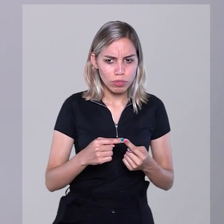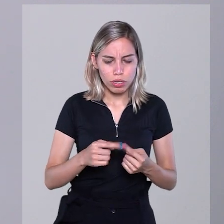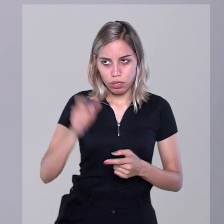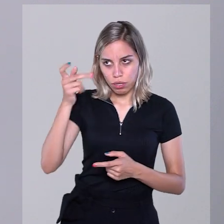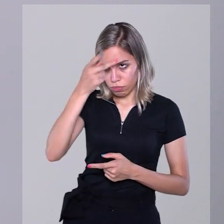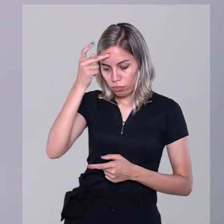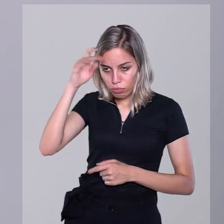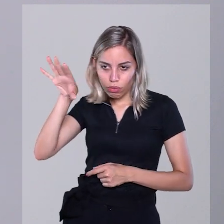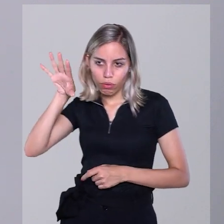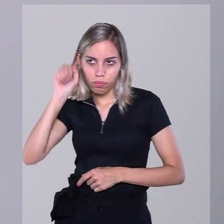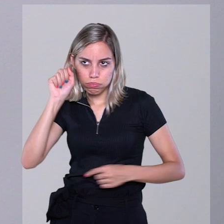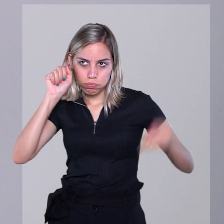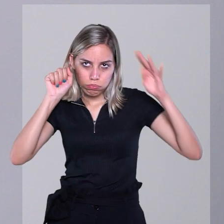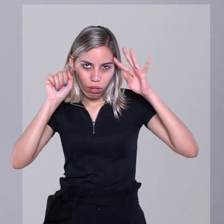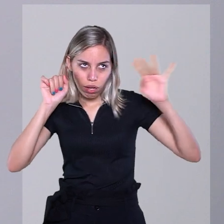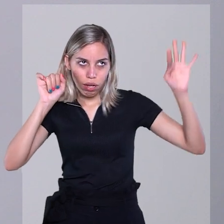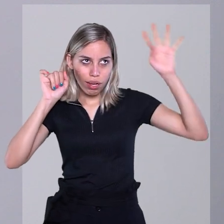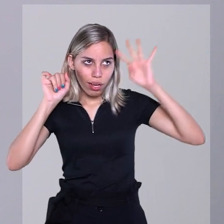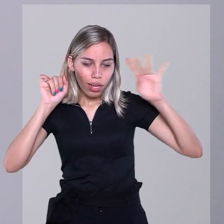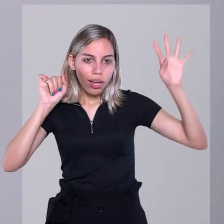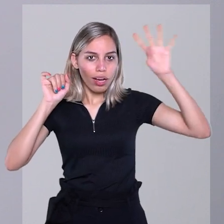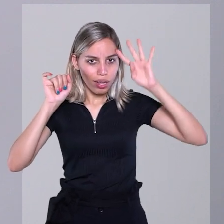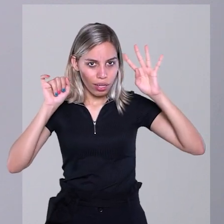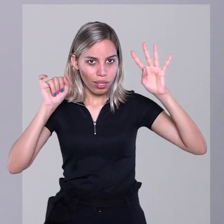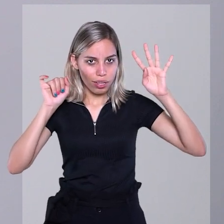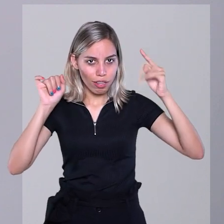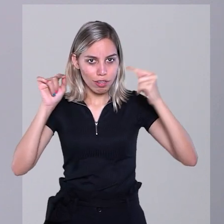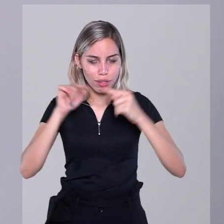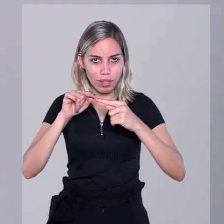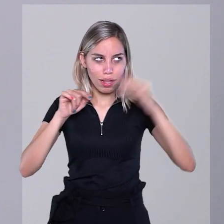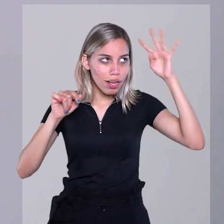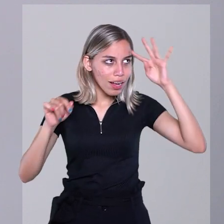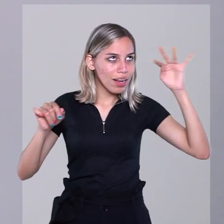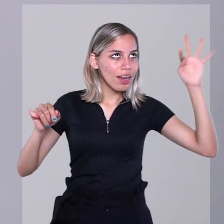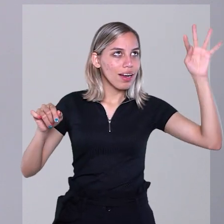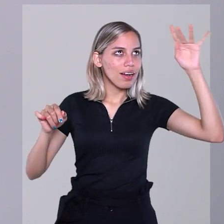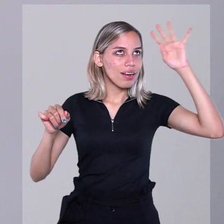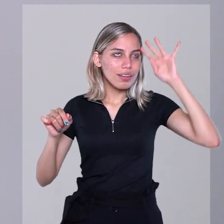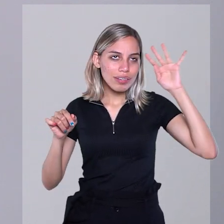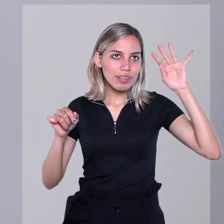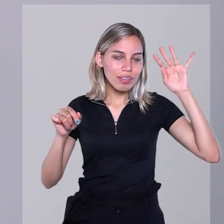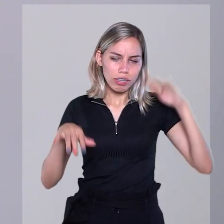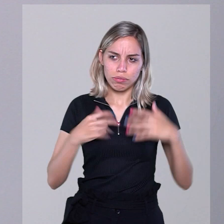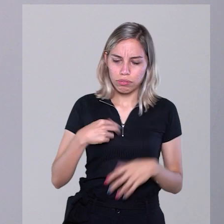imaginação. É a imaginação. E você não para de imaginar. Então, eu, quando topei